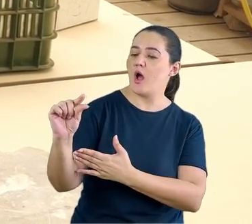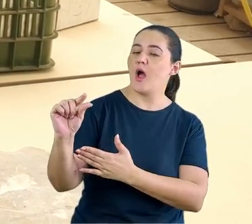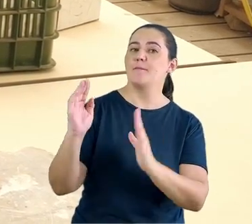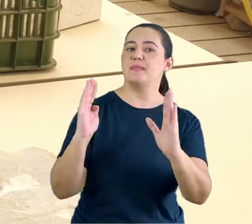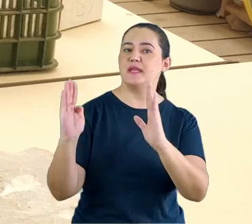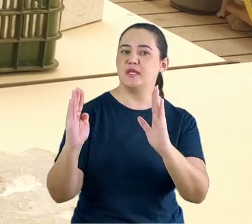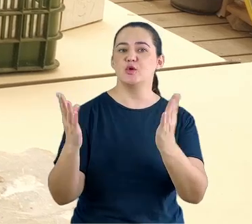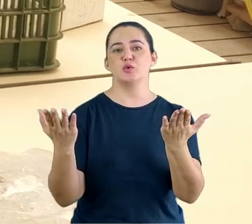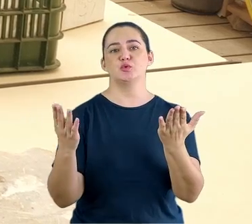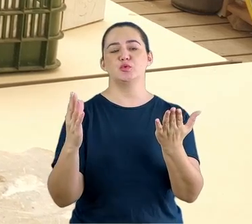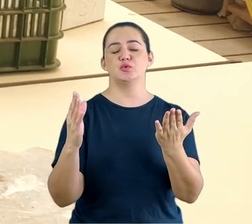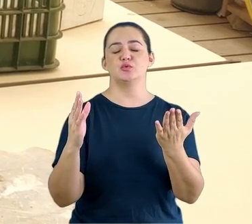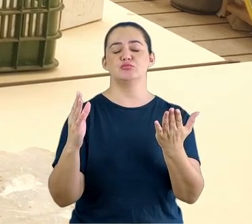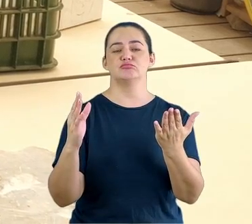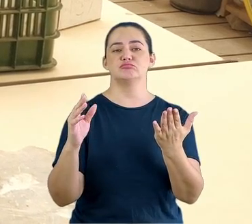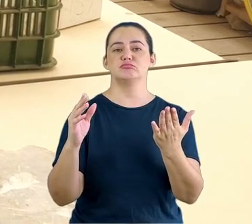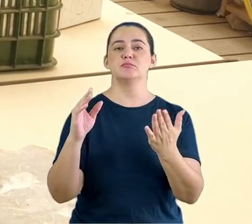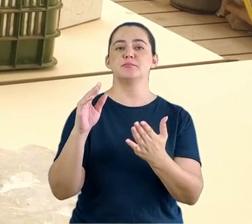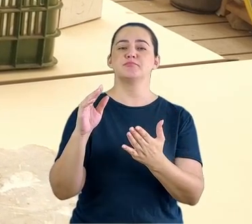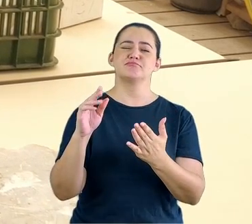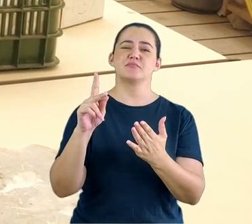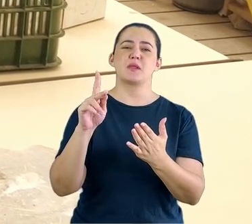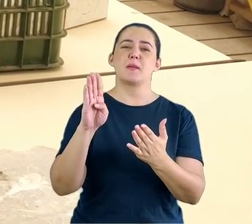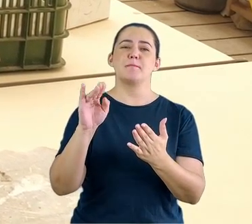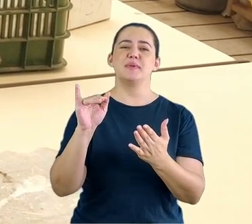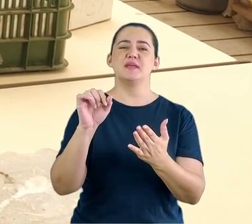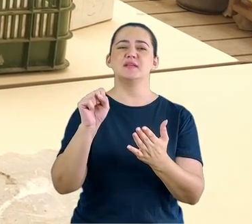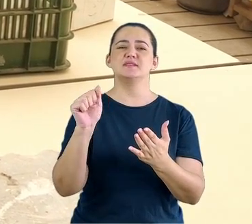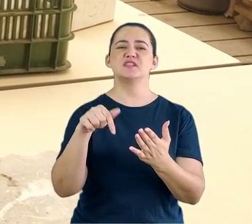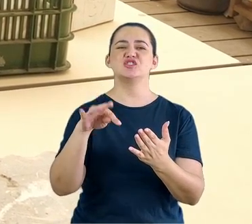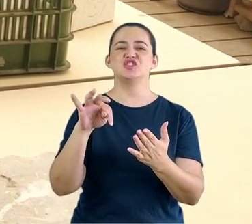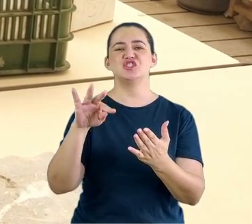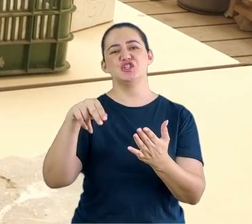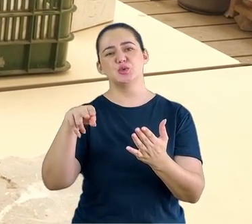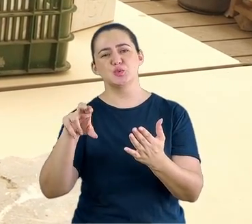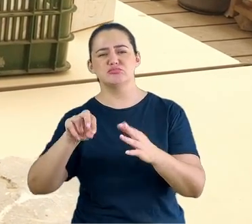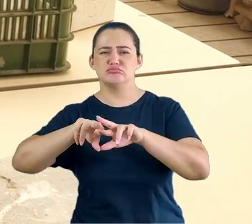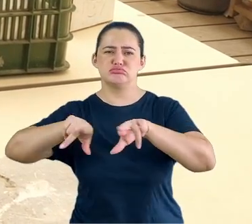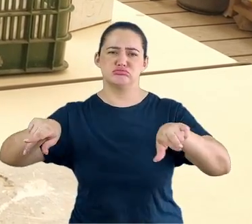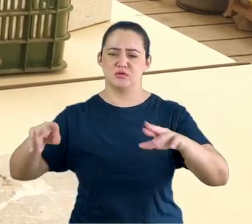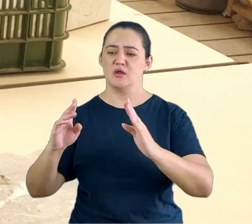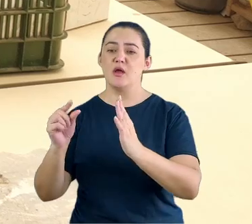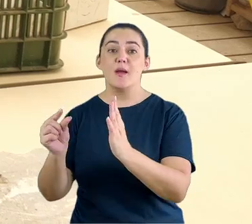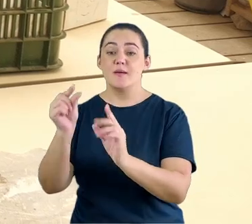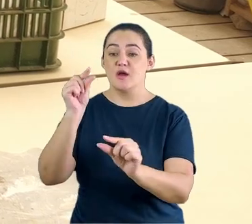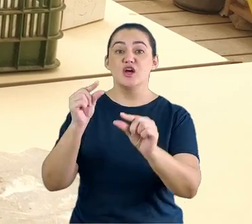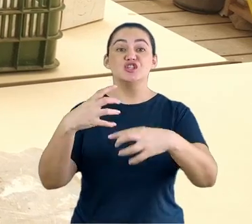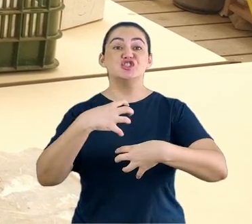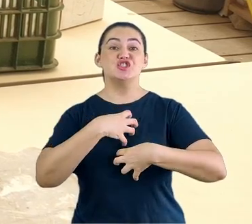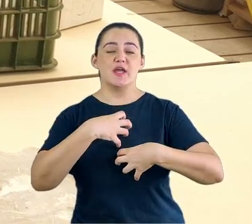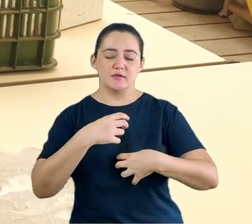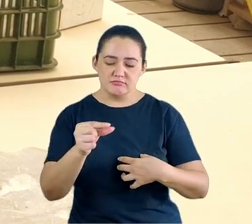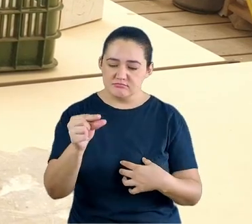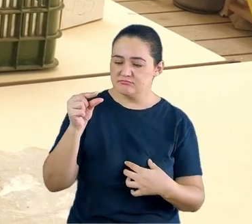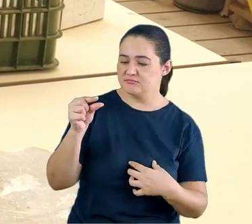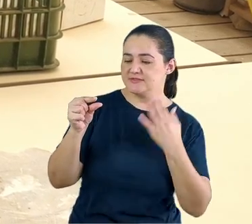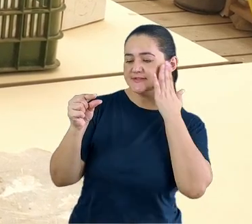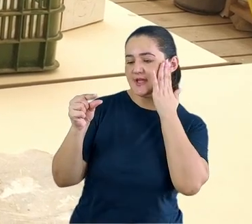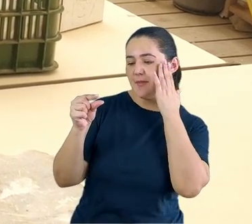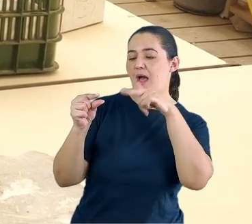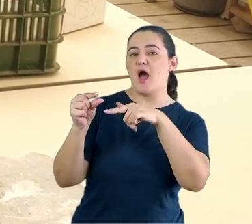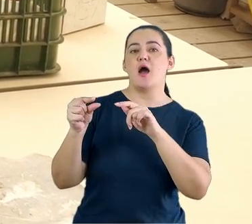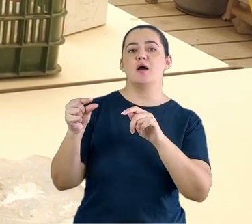ele é bizantino. Agora, outros não são diagnosticáveis. Então, algumas coisas nós sabemos que são do período